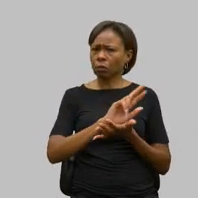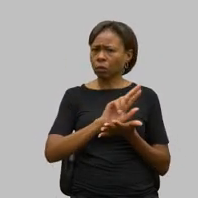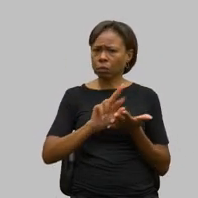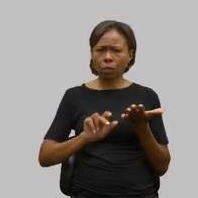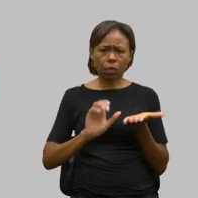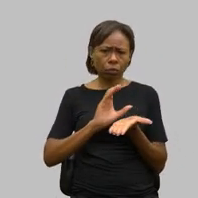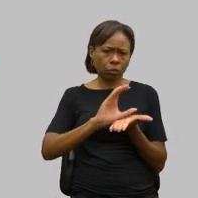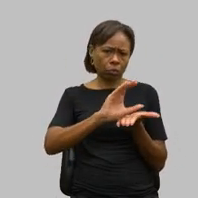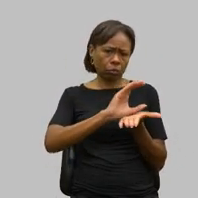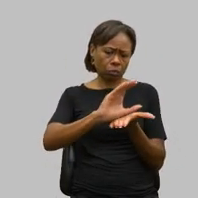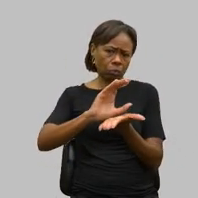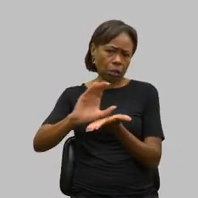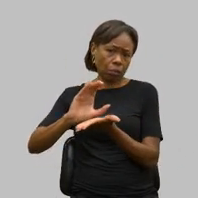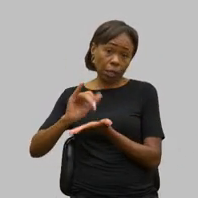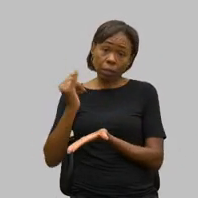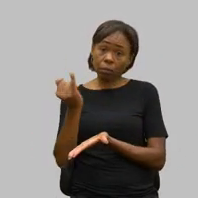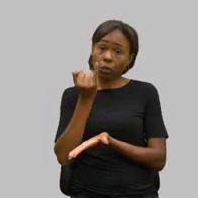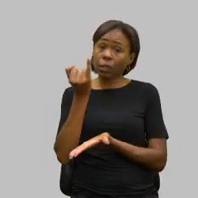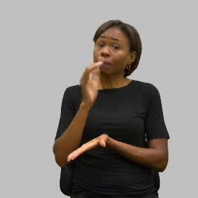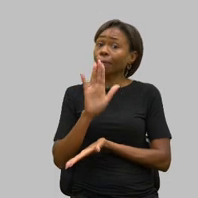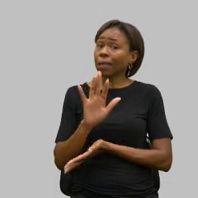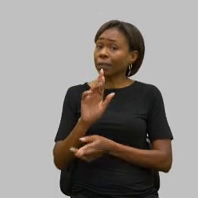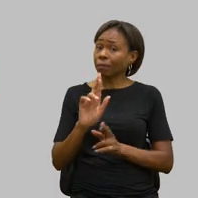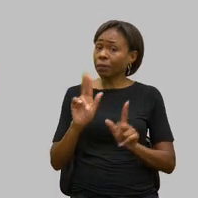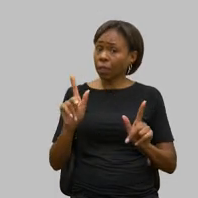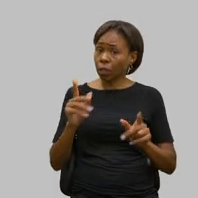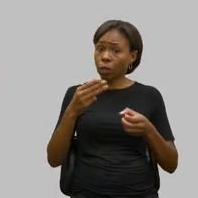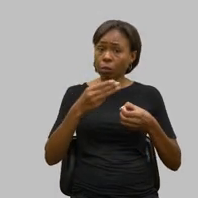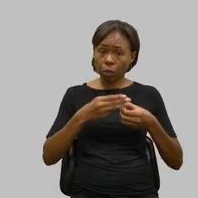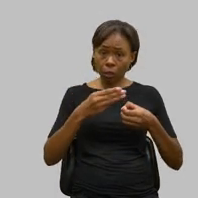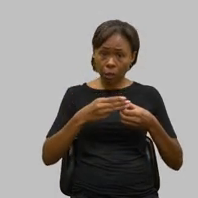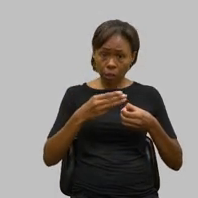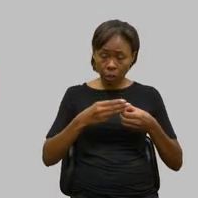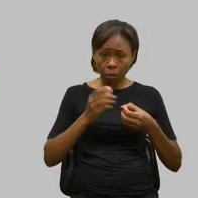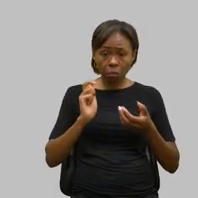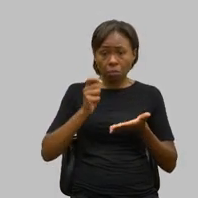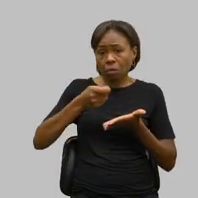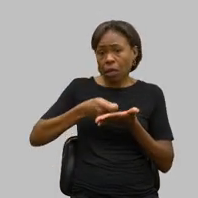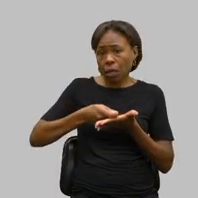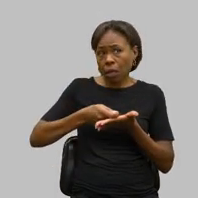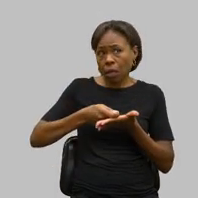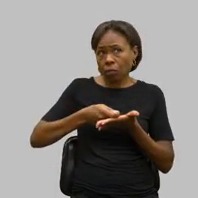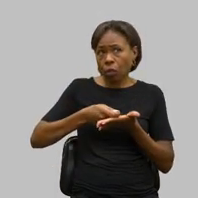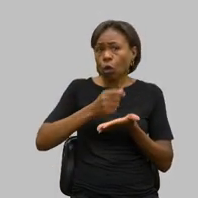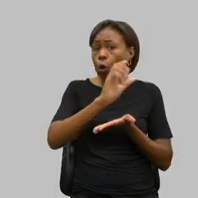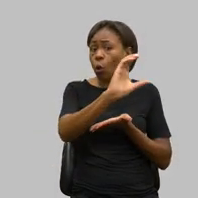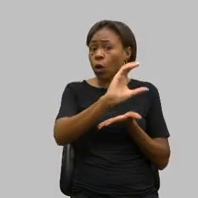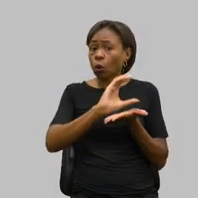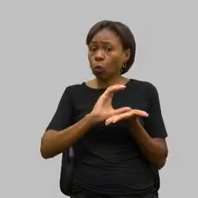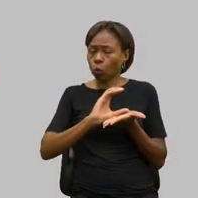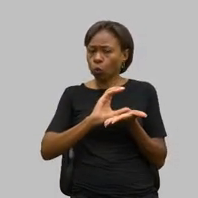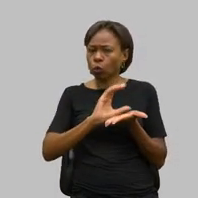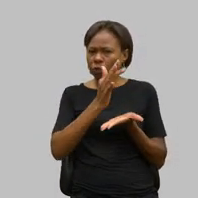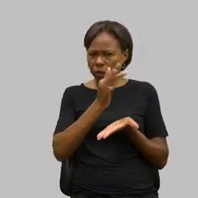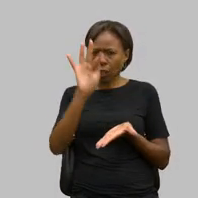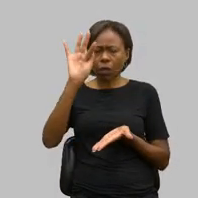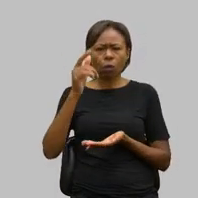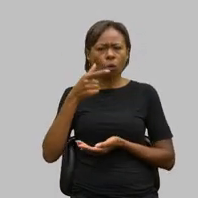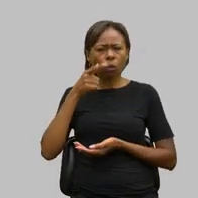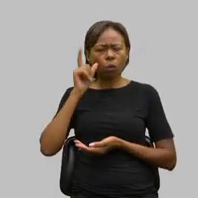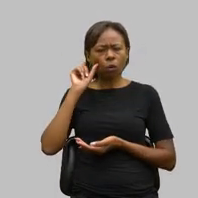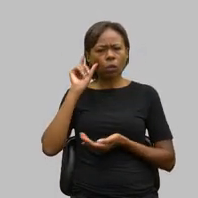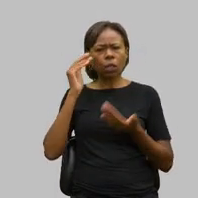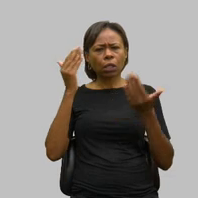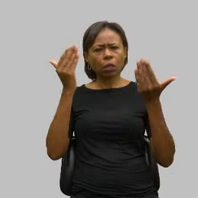superimportantes, mas olha a diferença, o município bancava só com recurso federal. Ontem eu vi alguém comparando, foi o